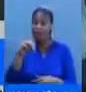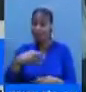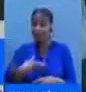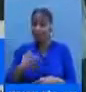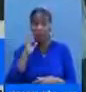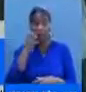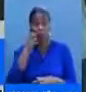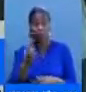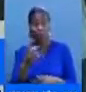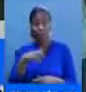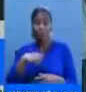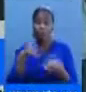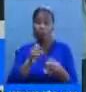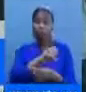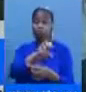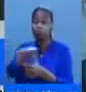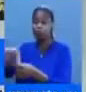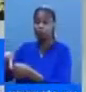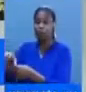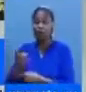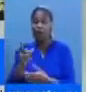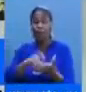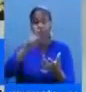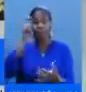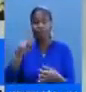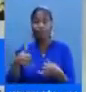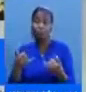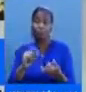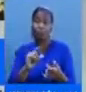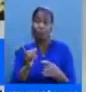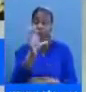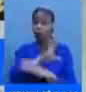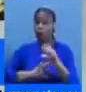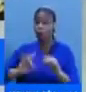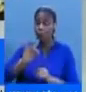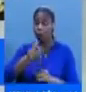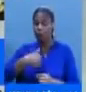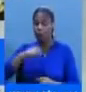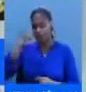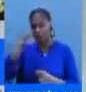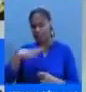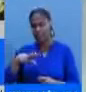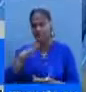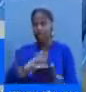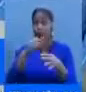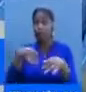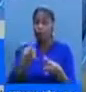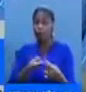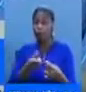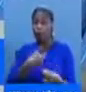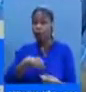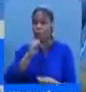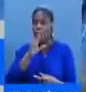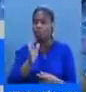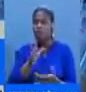Verde, depois da distribuição do tráfego para Estados Unidos e para a Europa. Estamos em crer que até o final do ano podemos